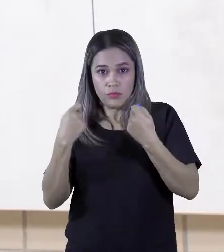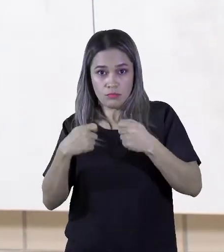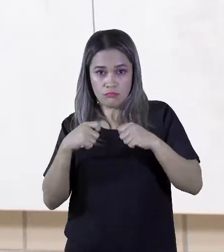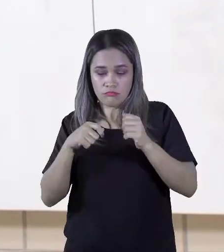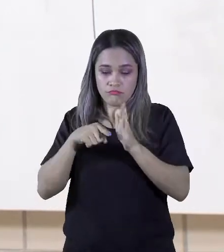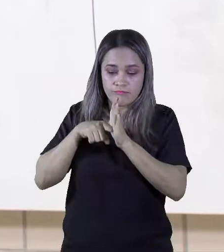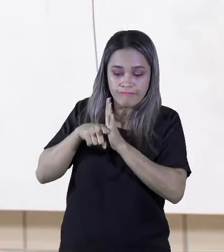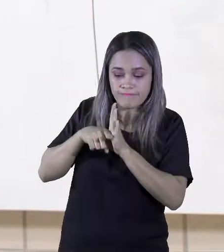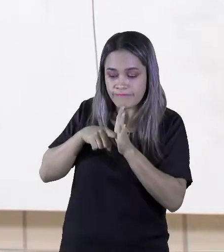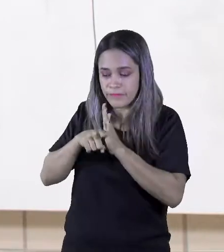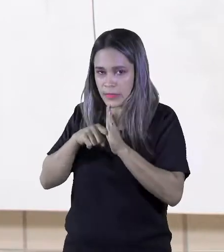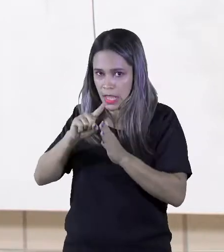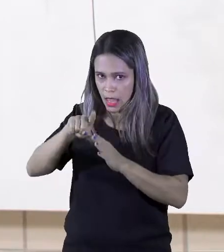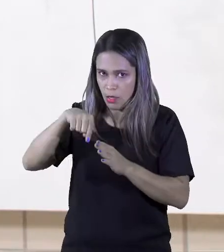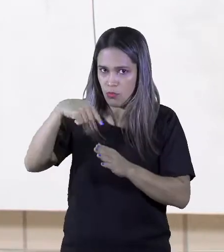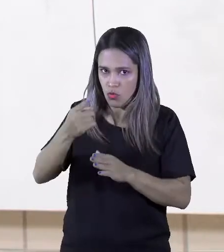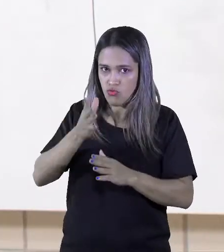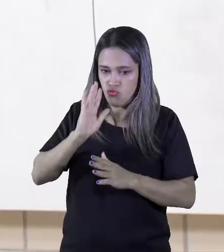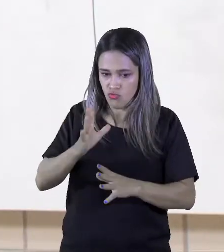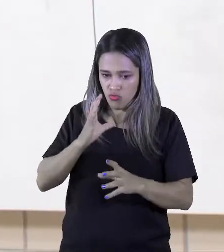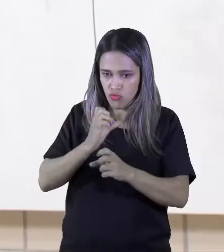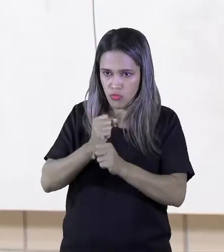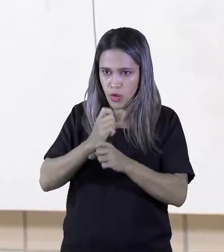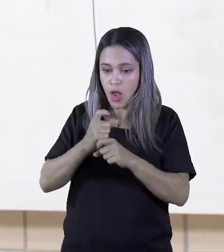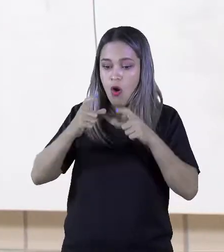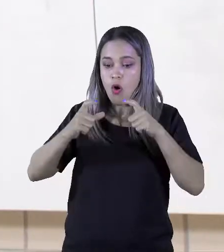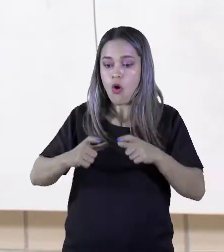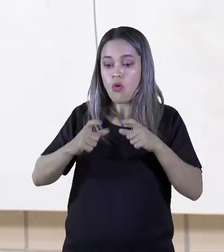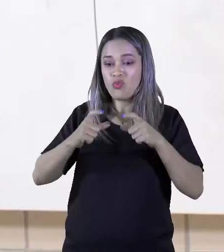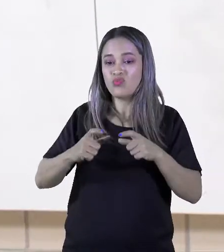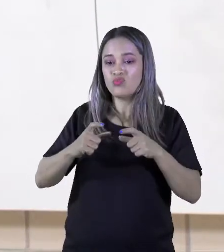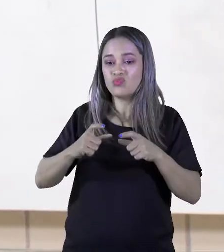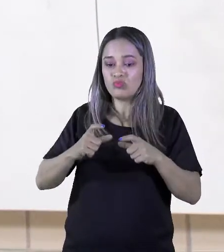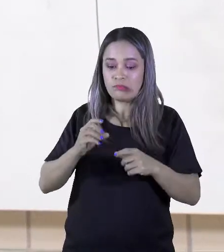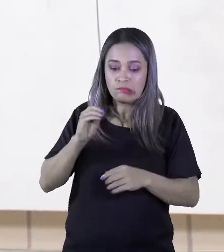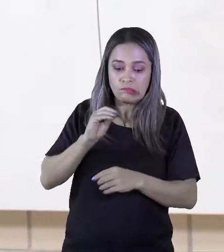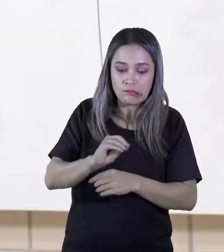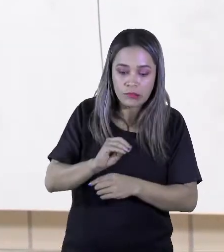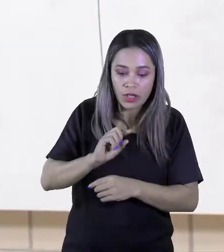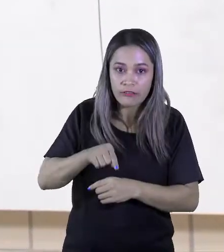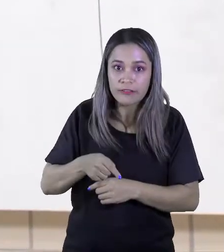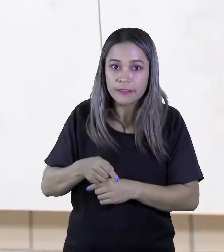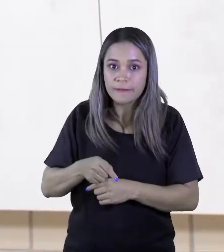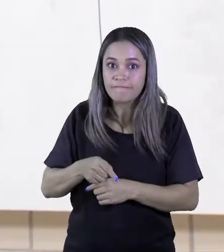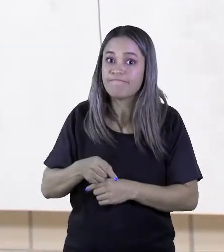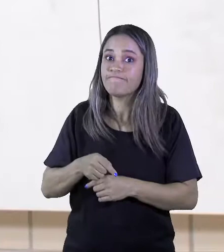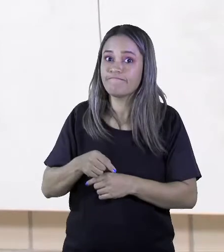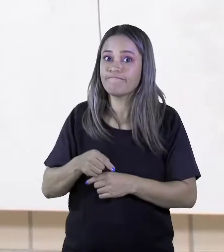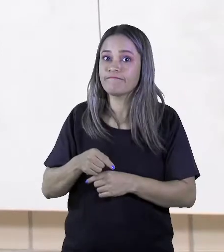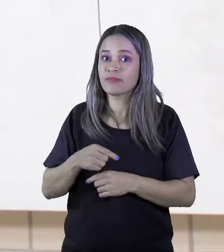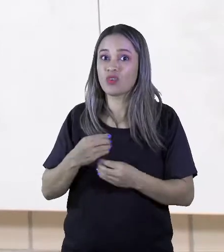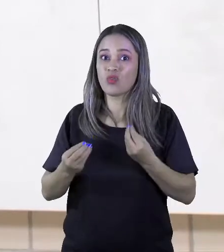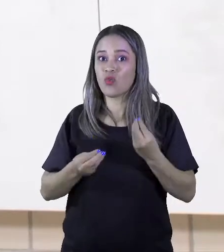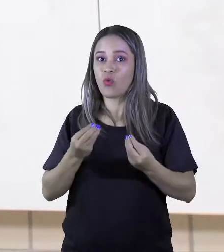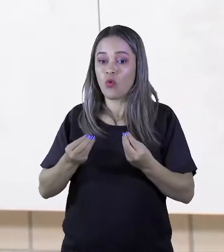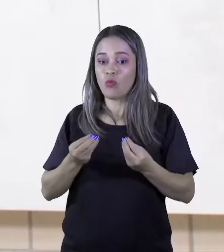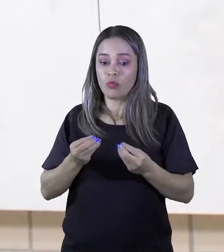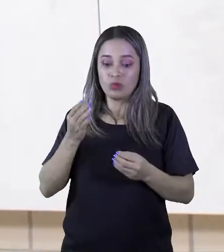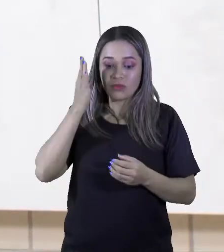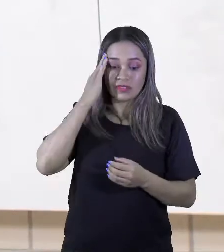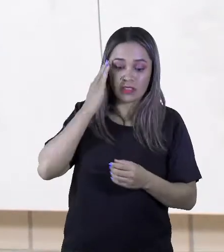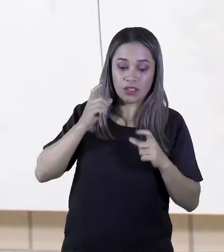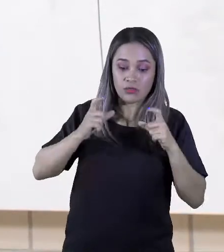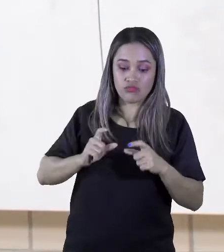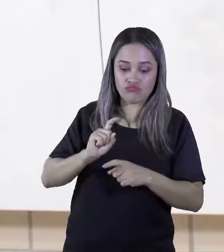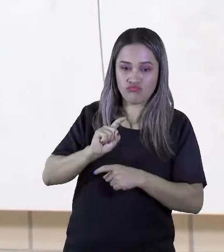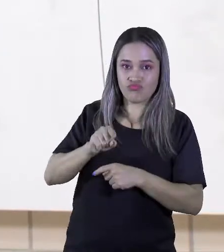analisar agora, depois que eu somei aqui, onde que vai ficar a minha vírgula. Como que eu defino onde vai ficar a vírgula, pessoal?